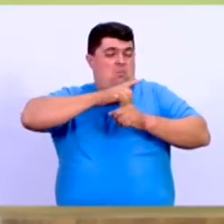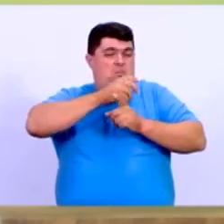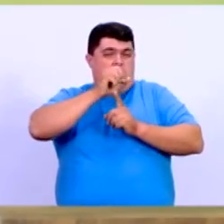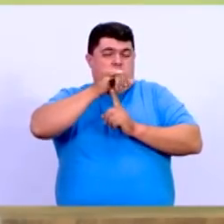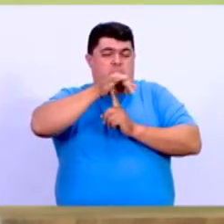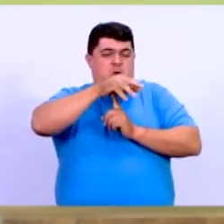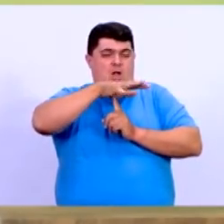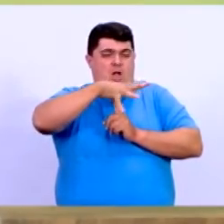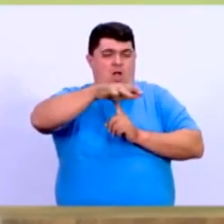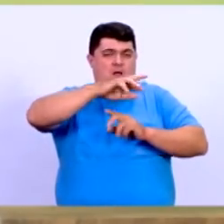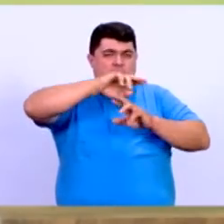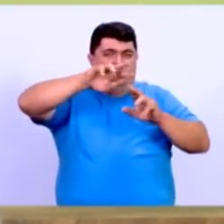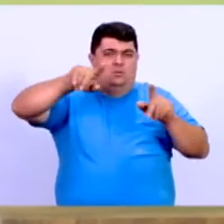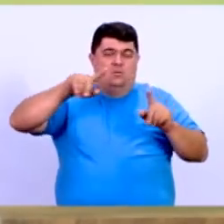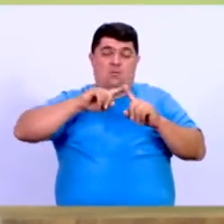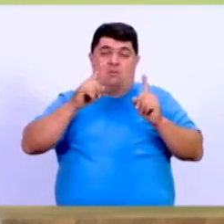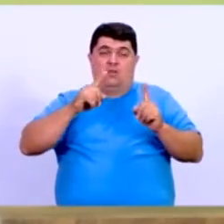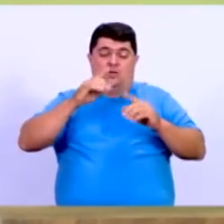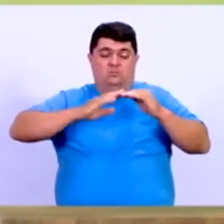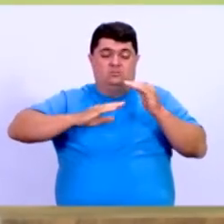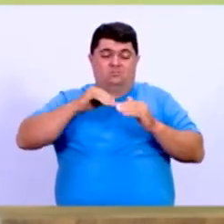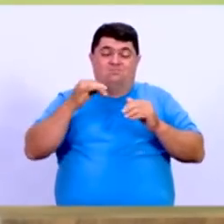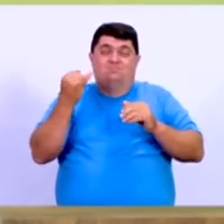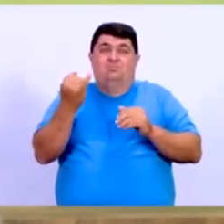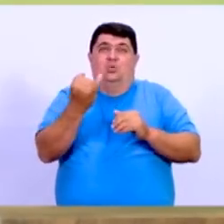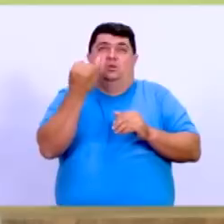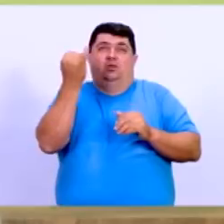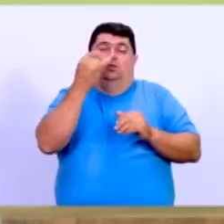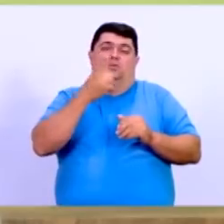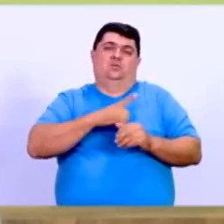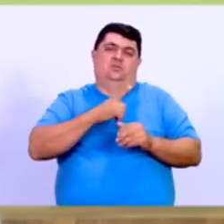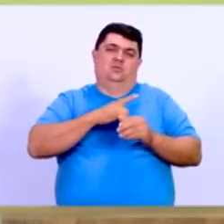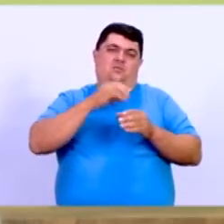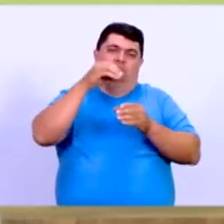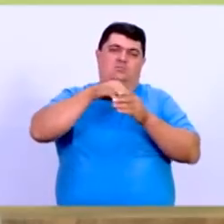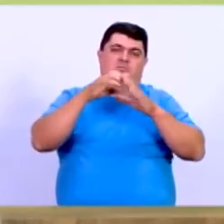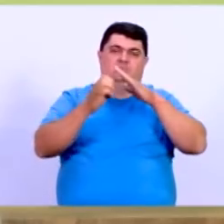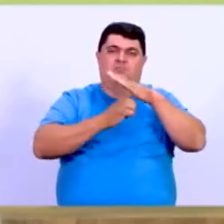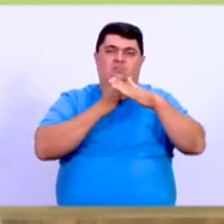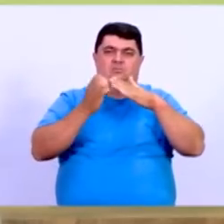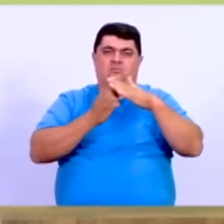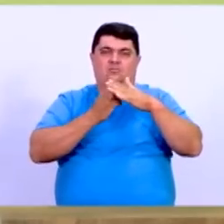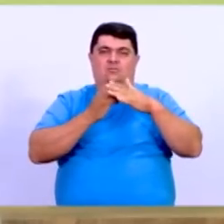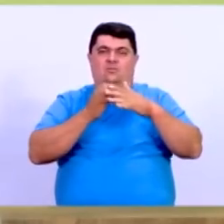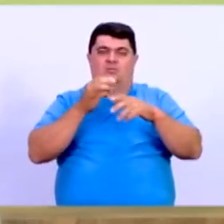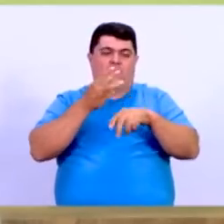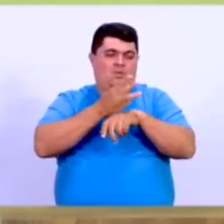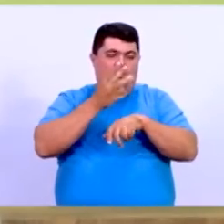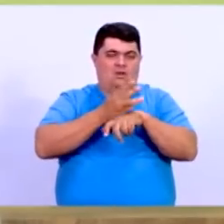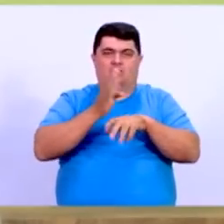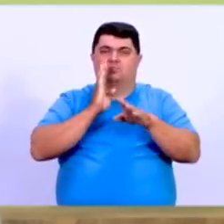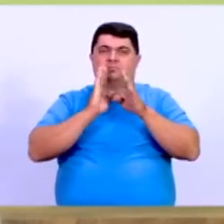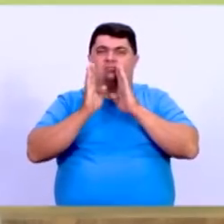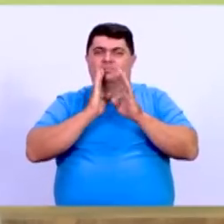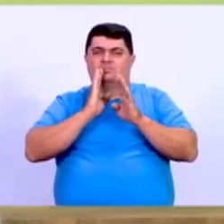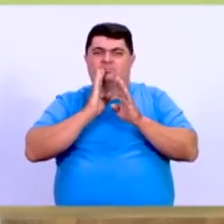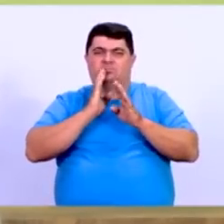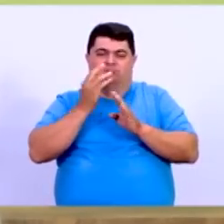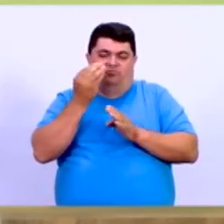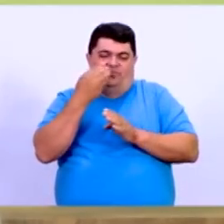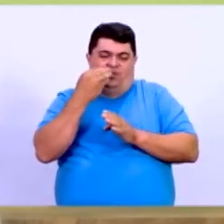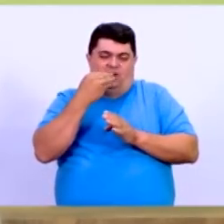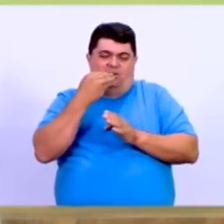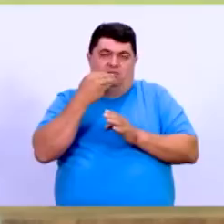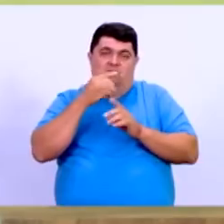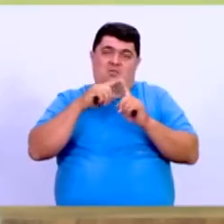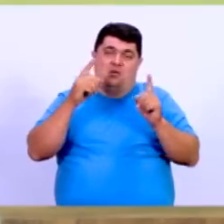único profissional indispensável em qualquer organização. Não faz diferença o WhatsApp ou o Facebook, não é nada se não